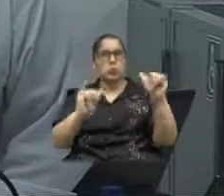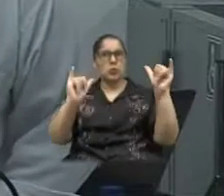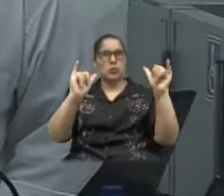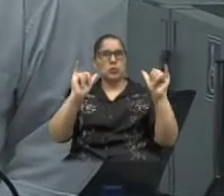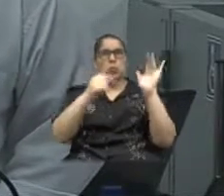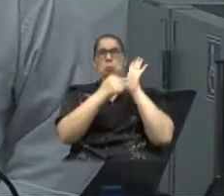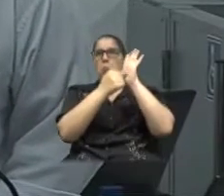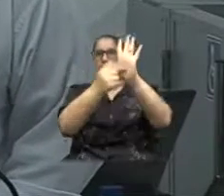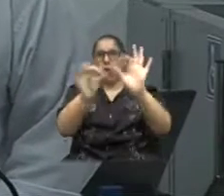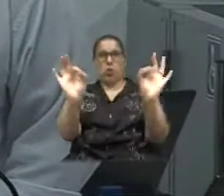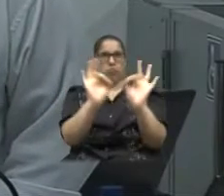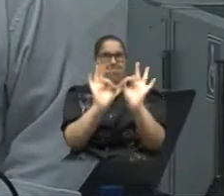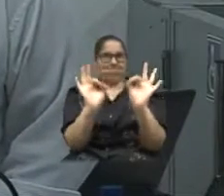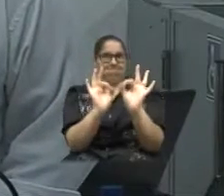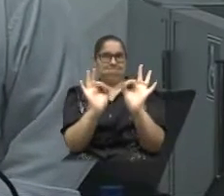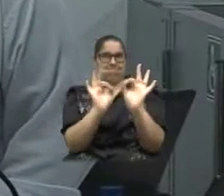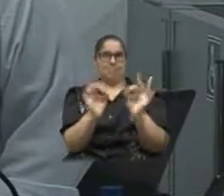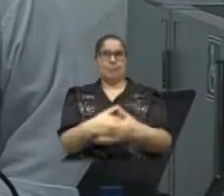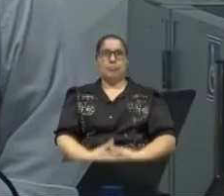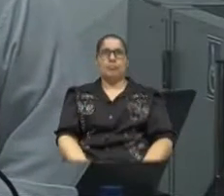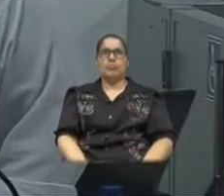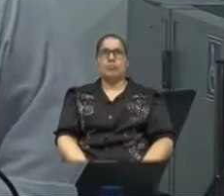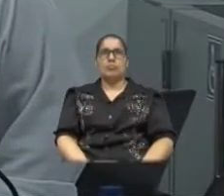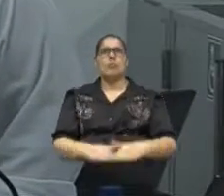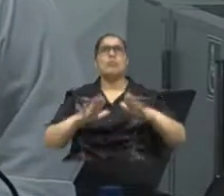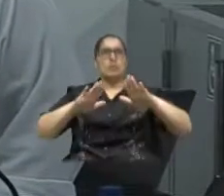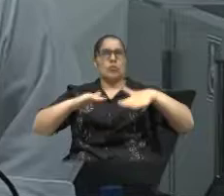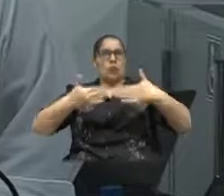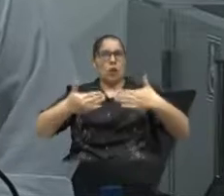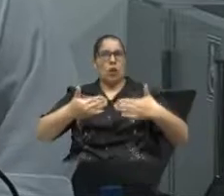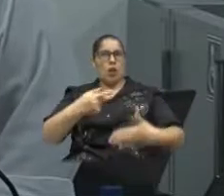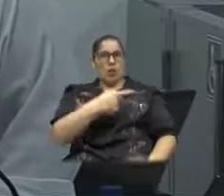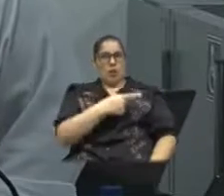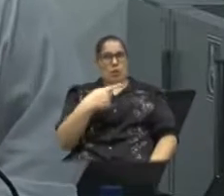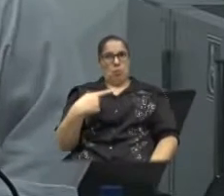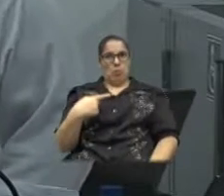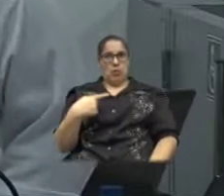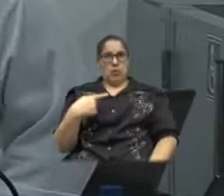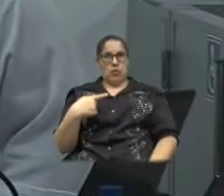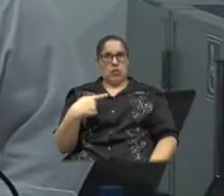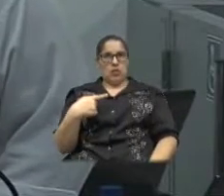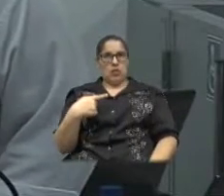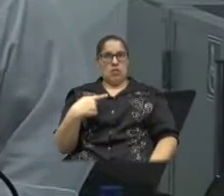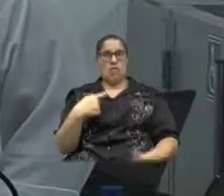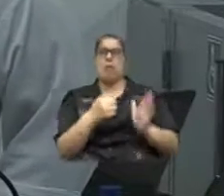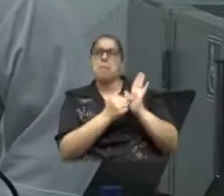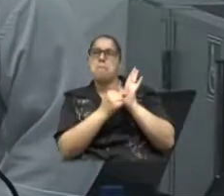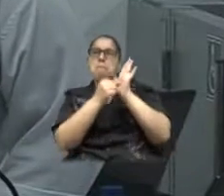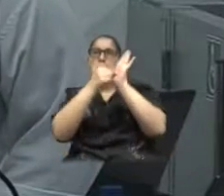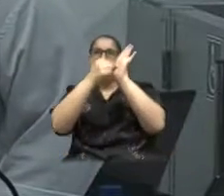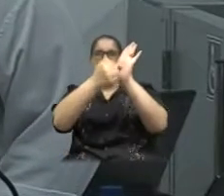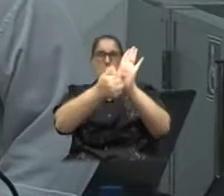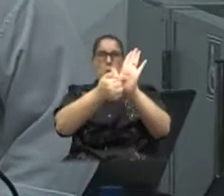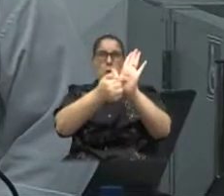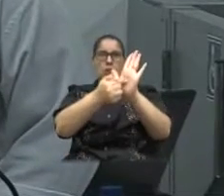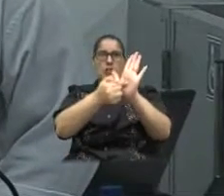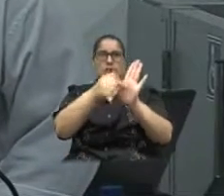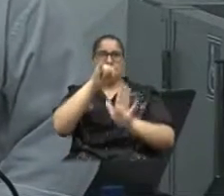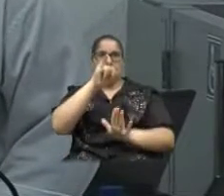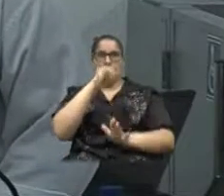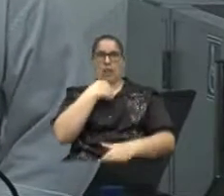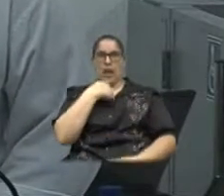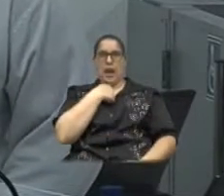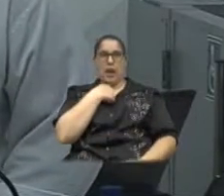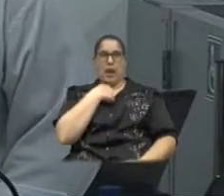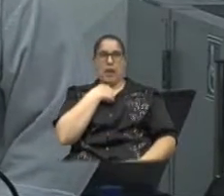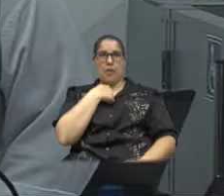um pastor que fala alguma coisa, vão lá e coloca. Se sou eu que vou lá e chuta alguma oferenda, alguma coisa, vai falar,